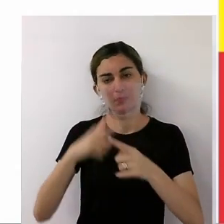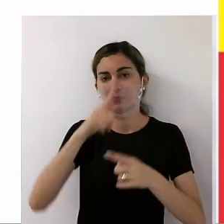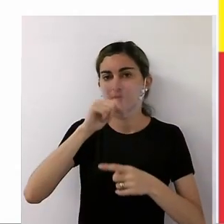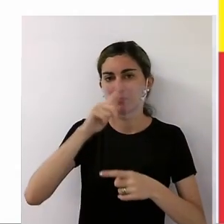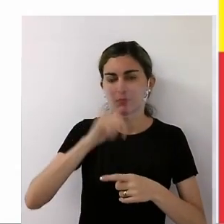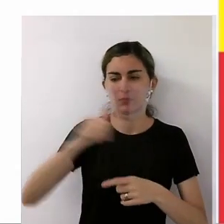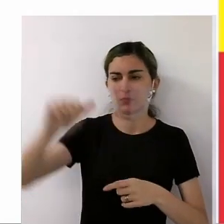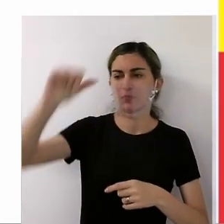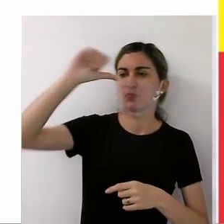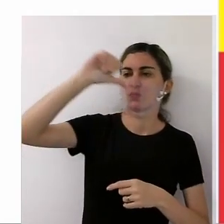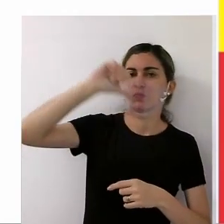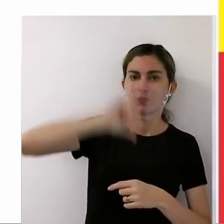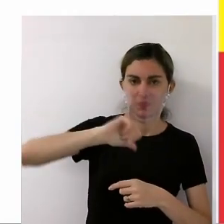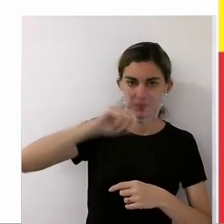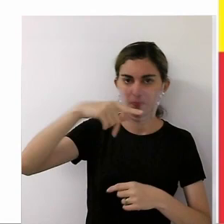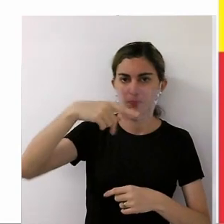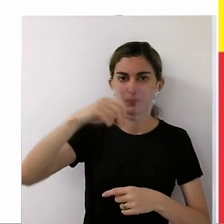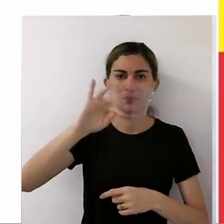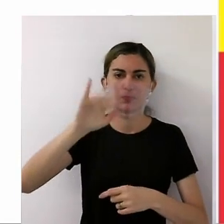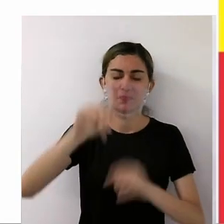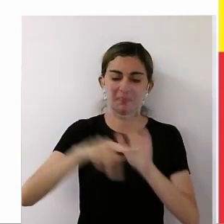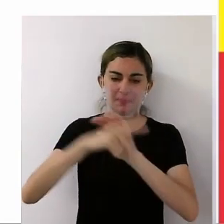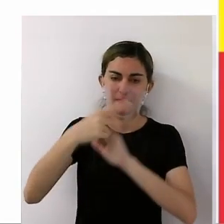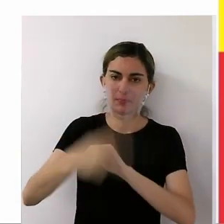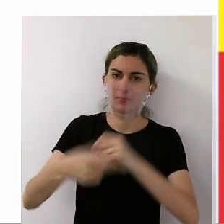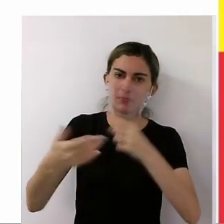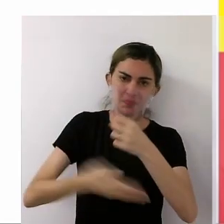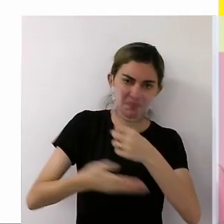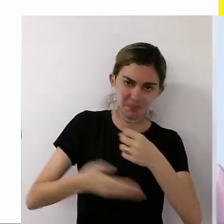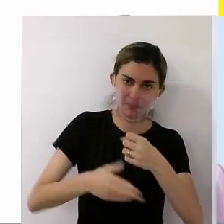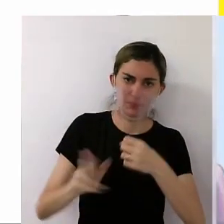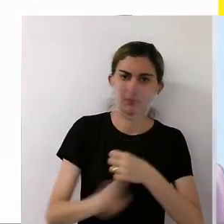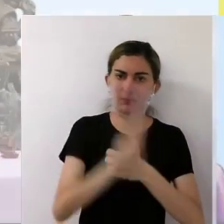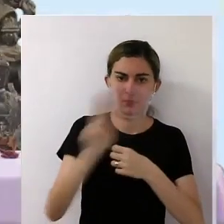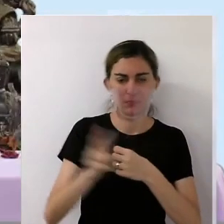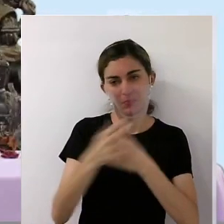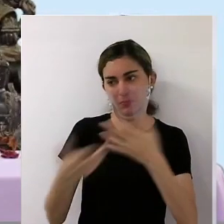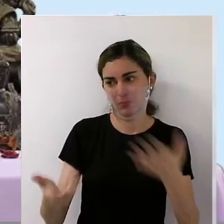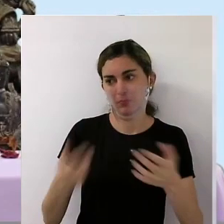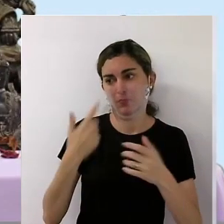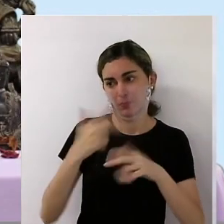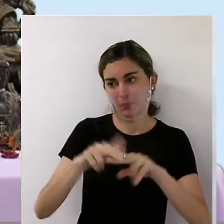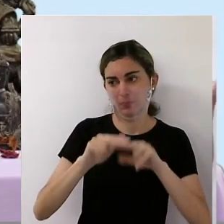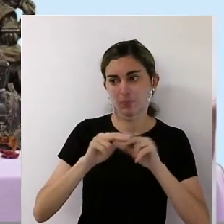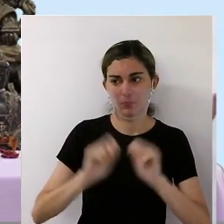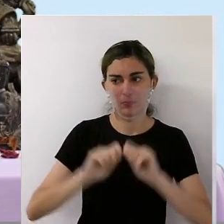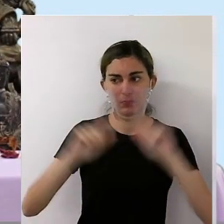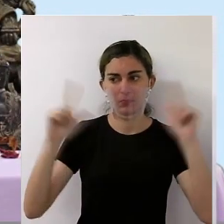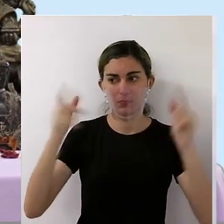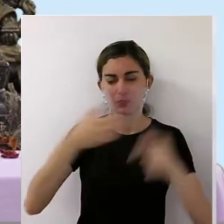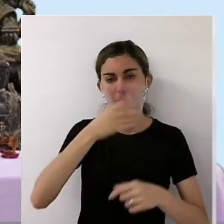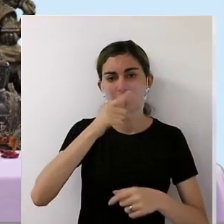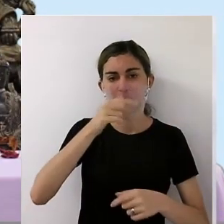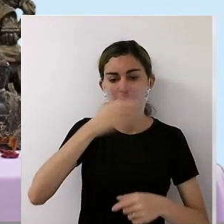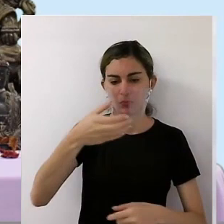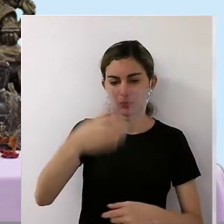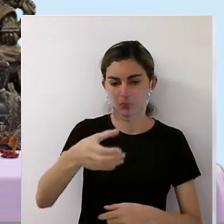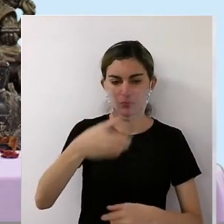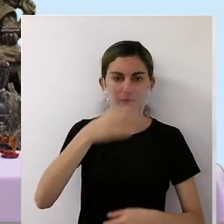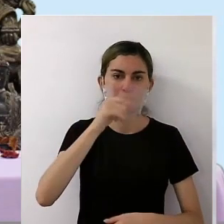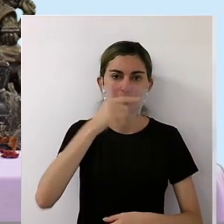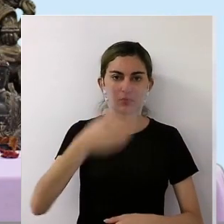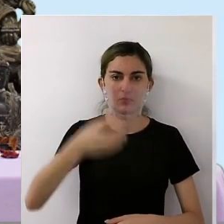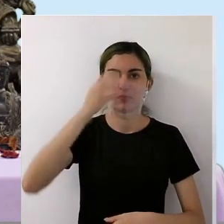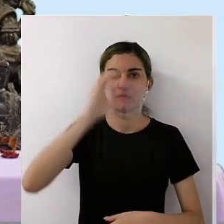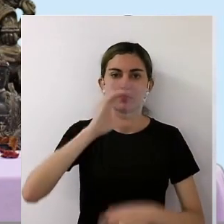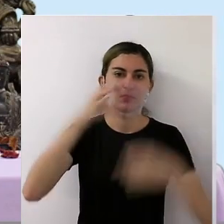água potável é a própria para o consumo. Por isso que eu deixei essa imagem aí, ó, de um copo de água, né?